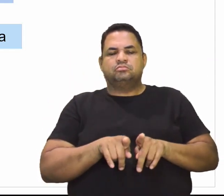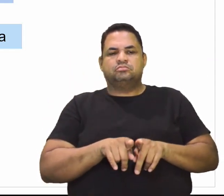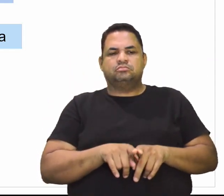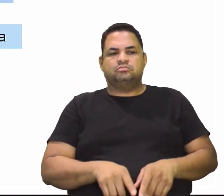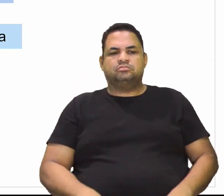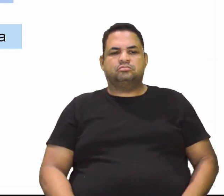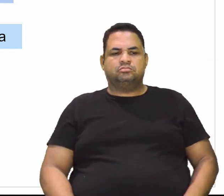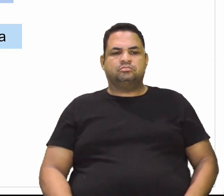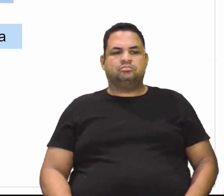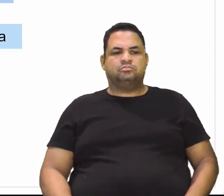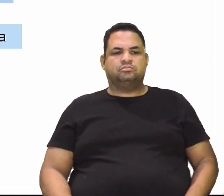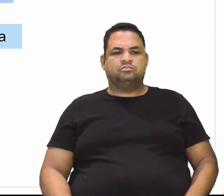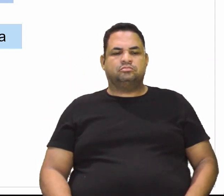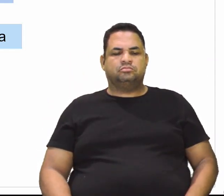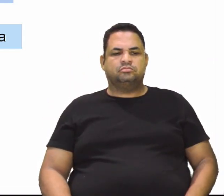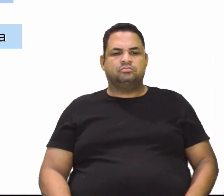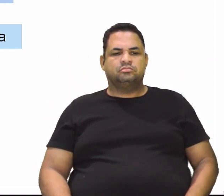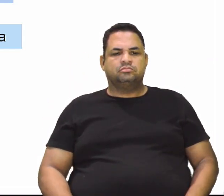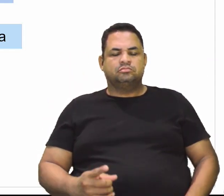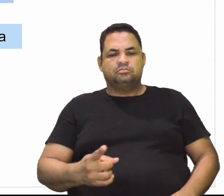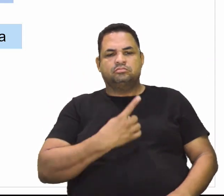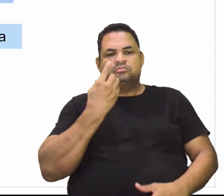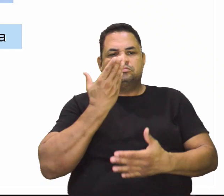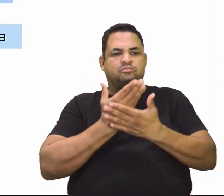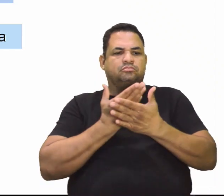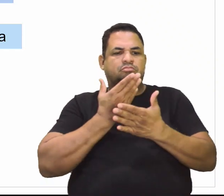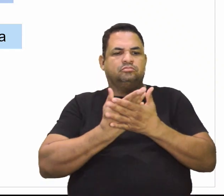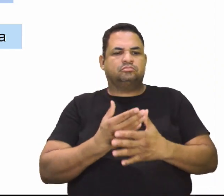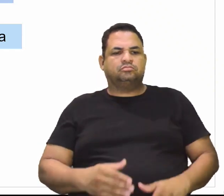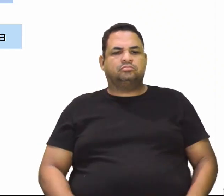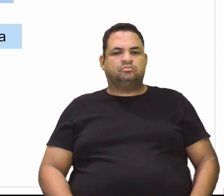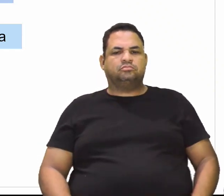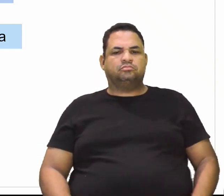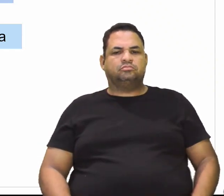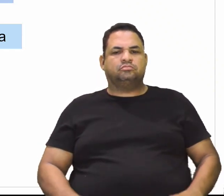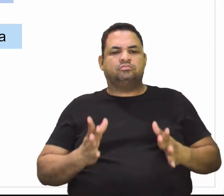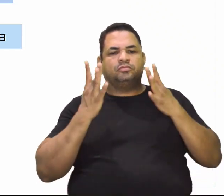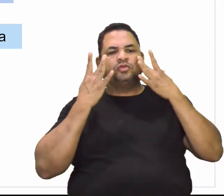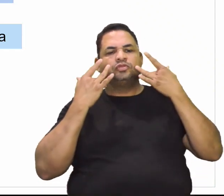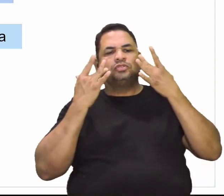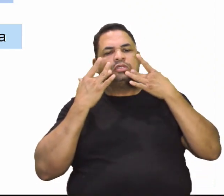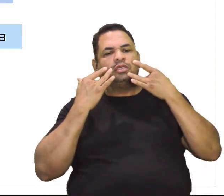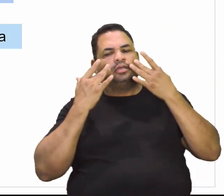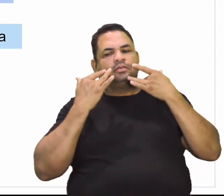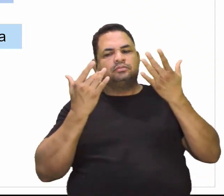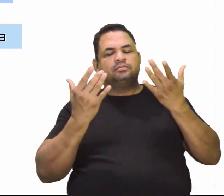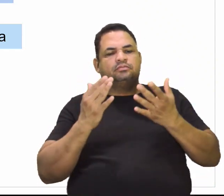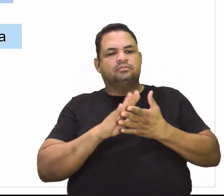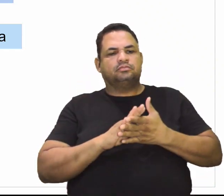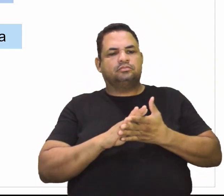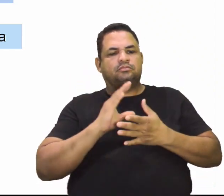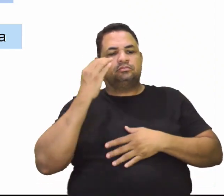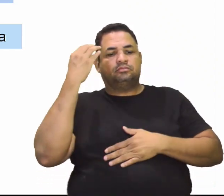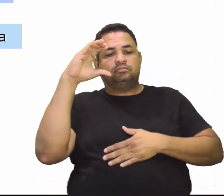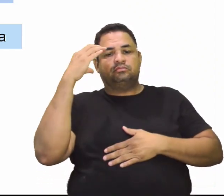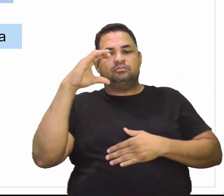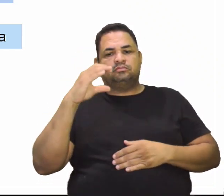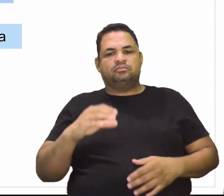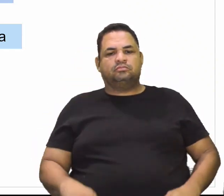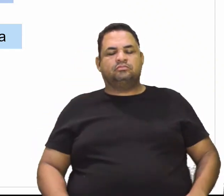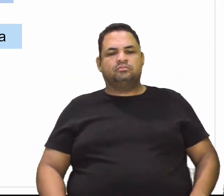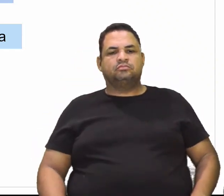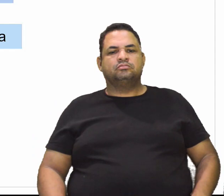é importantíssima para nós estudarmos. O teatro, as ciências